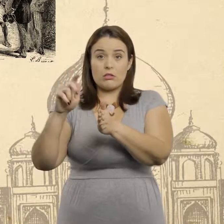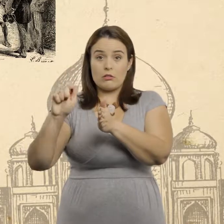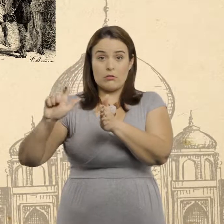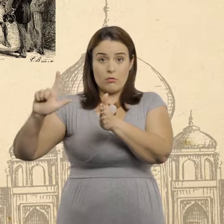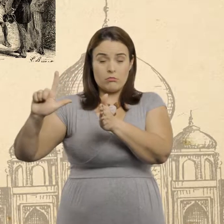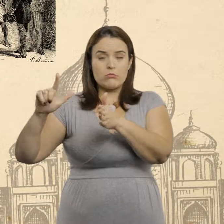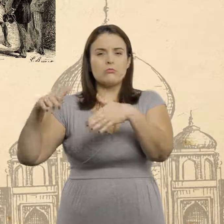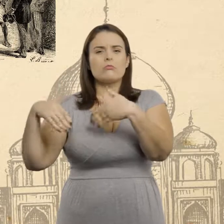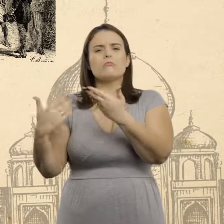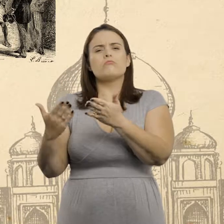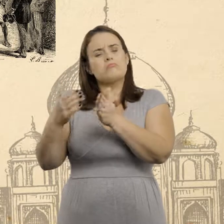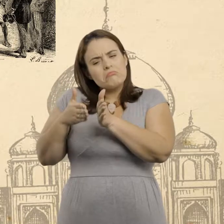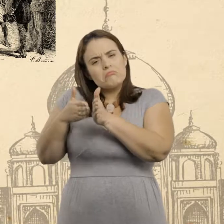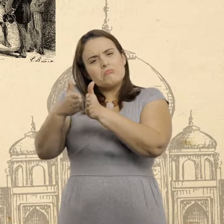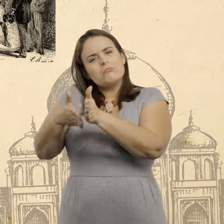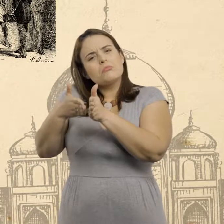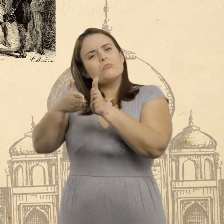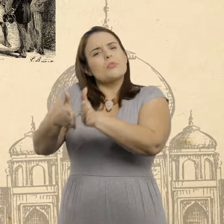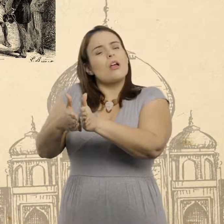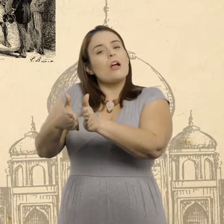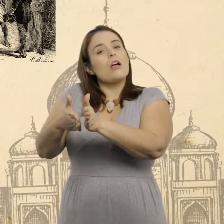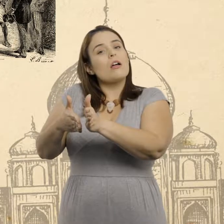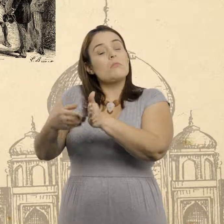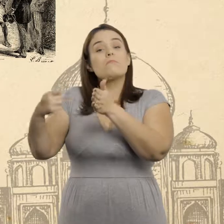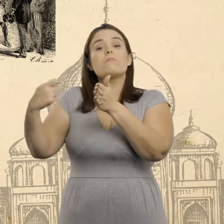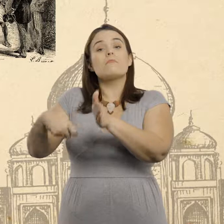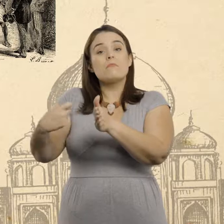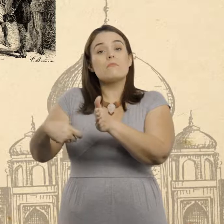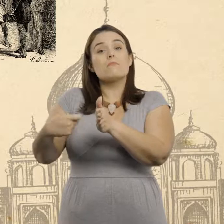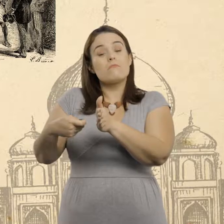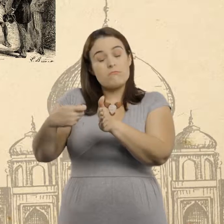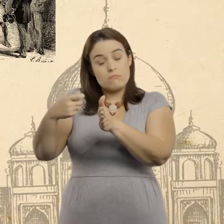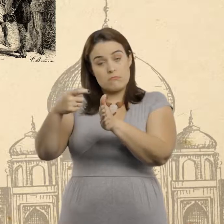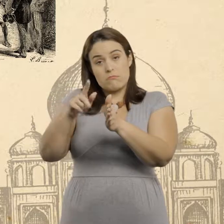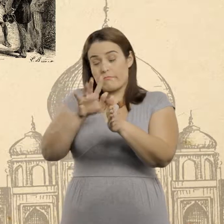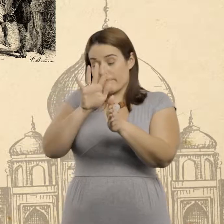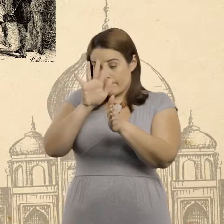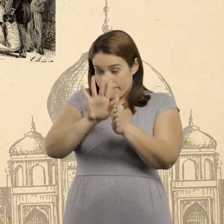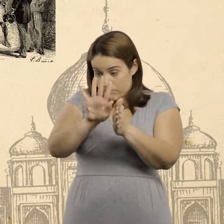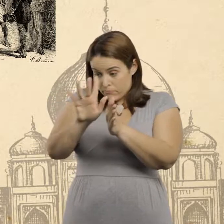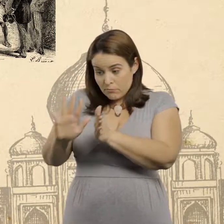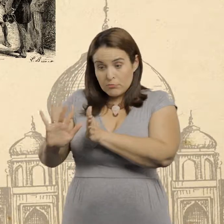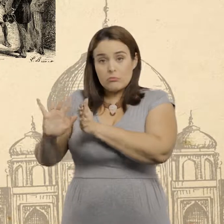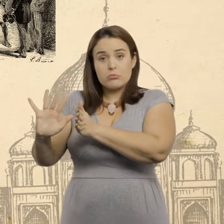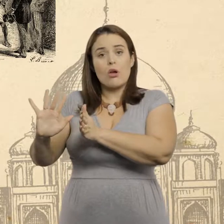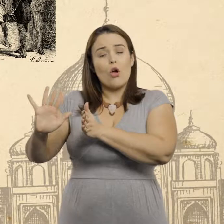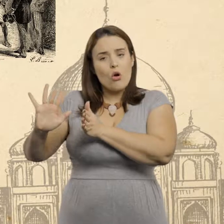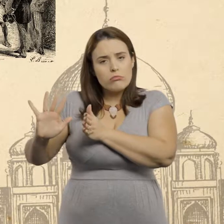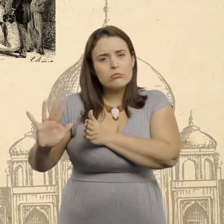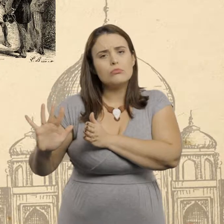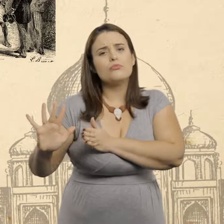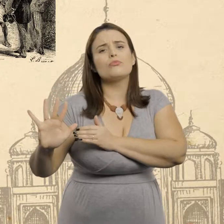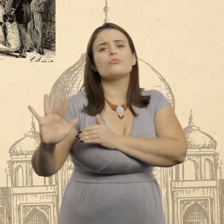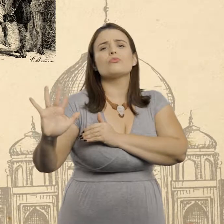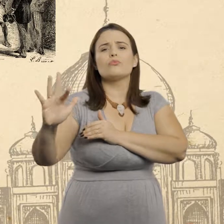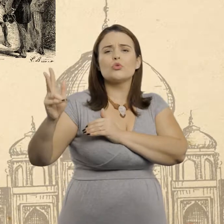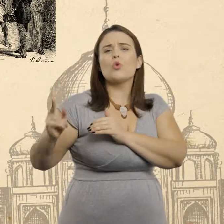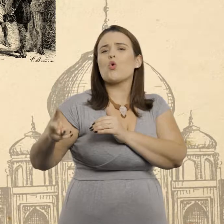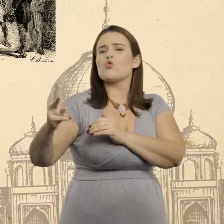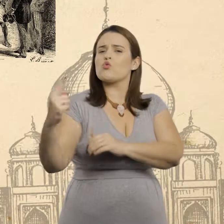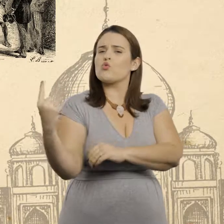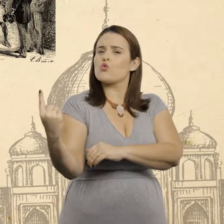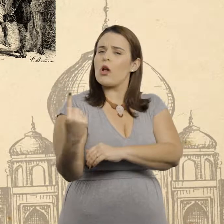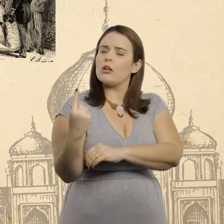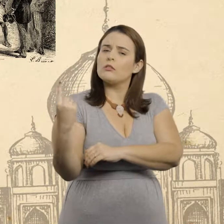descobriu que a ferrovia terminava ali. O condutor disse que os passageiros deveriam seguir por sua própria conta